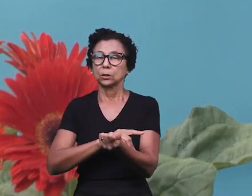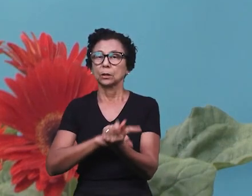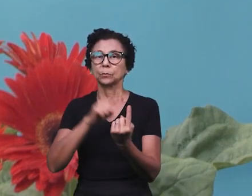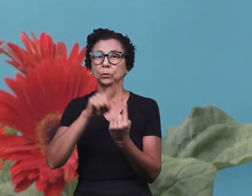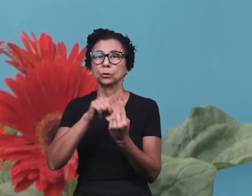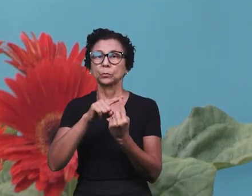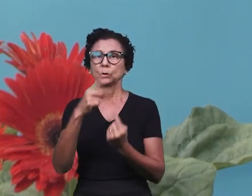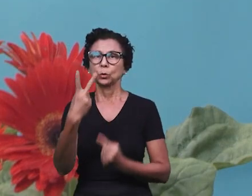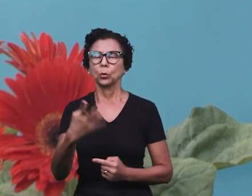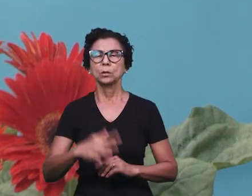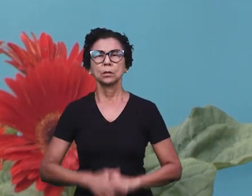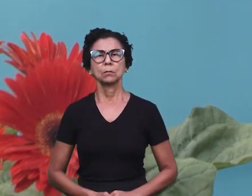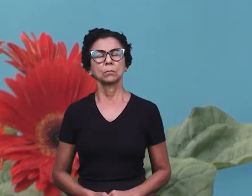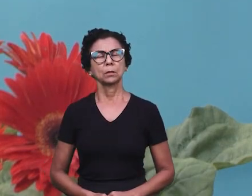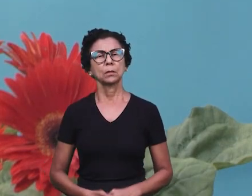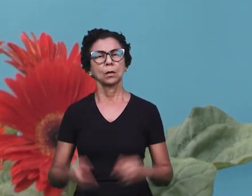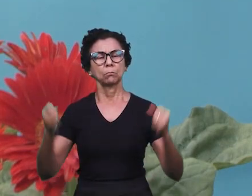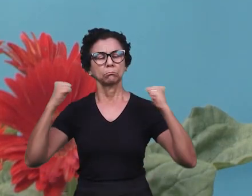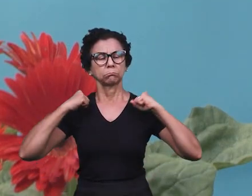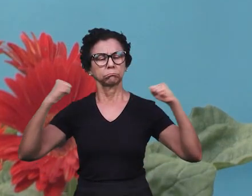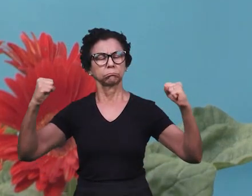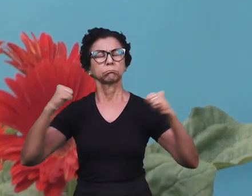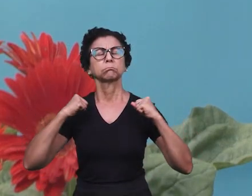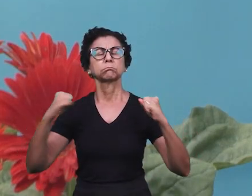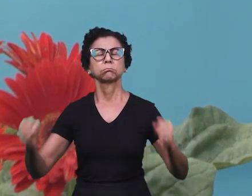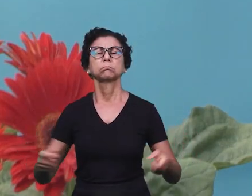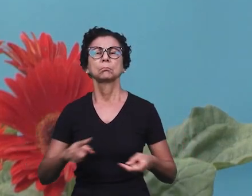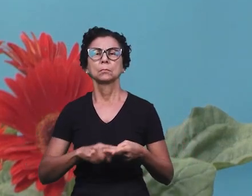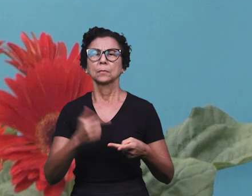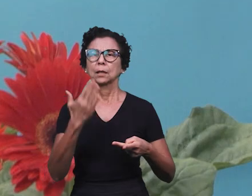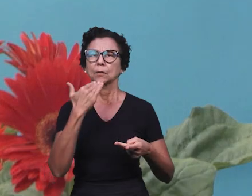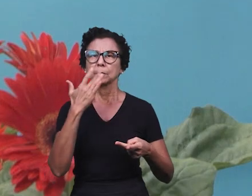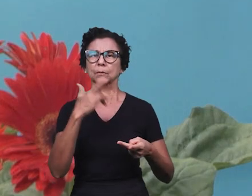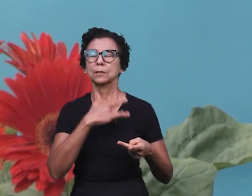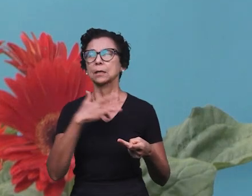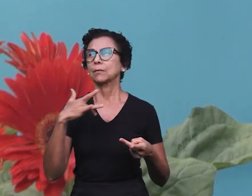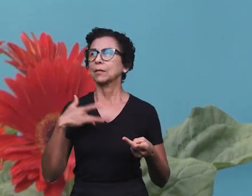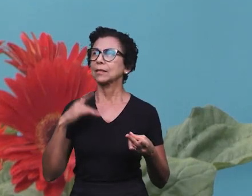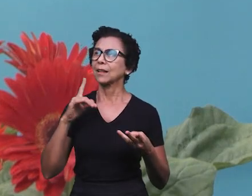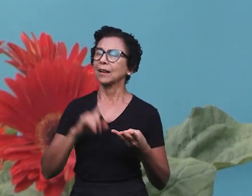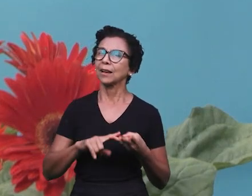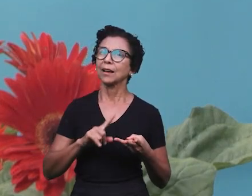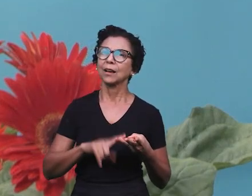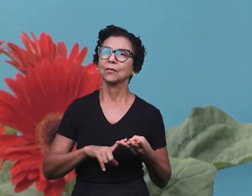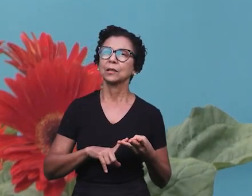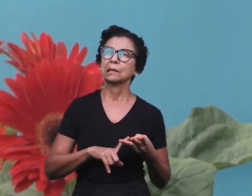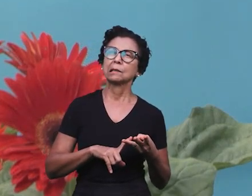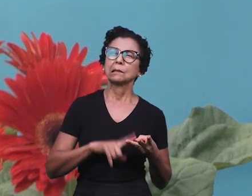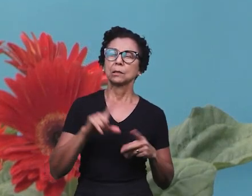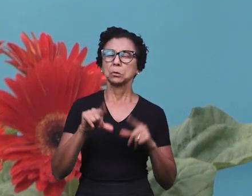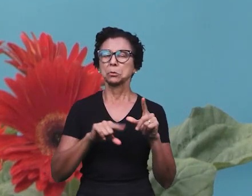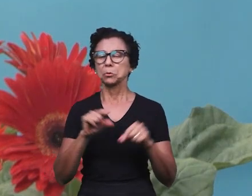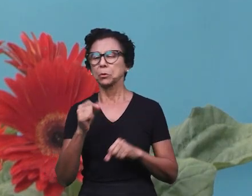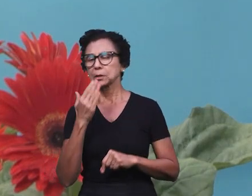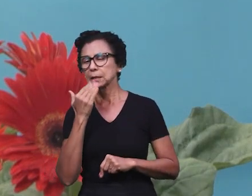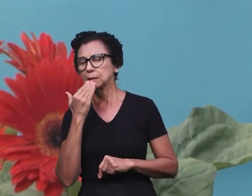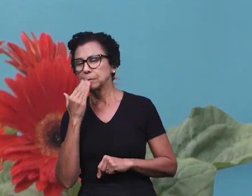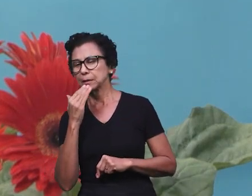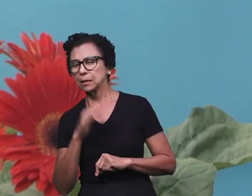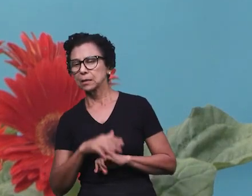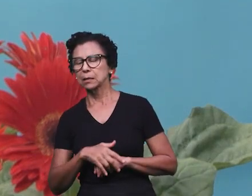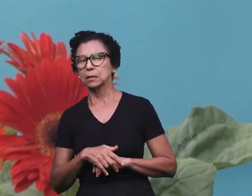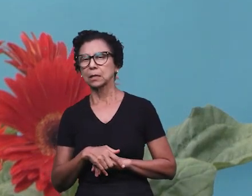estilo de vida saudável, se eu faço atividade física, se eu dou preferência à dieta com